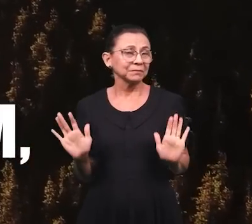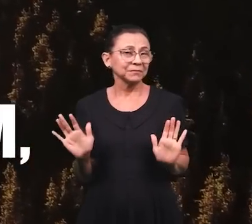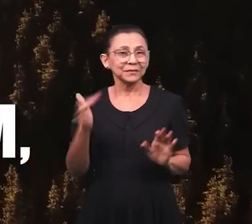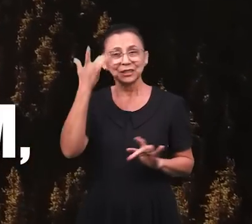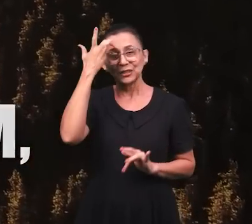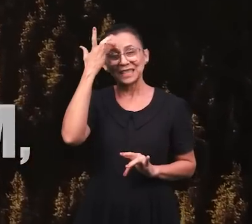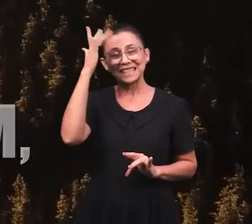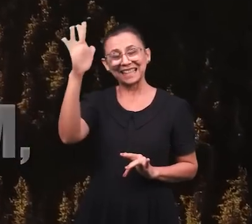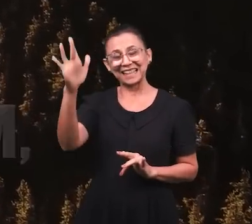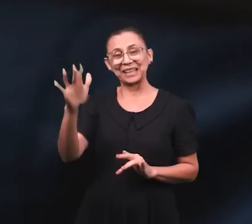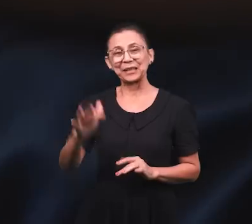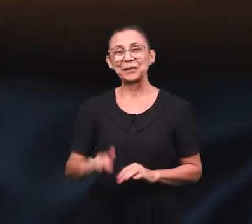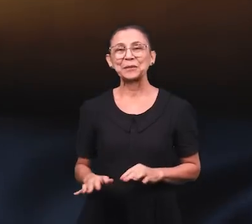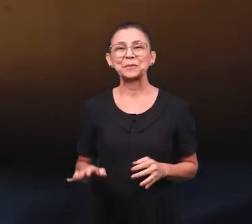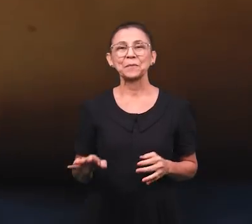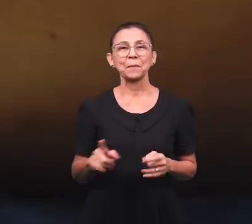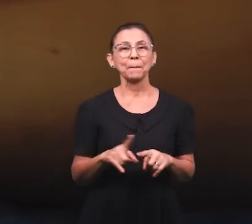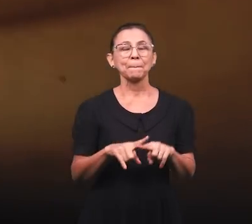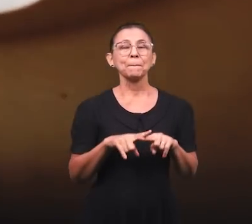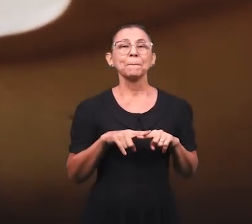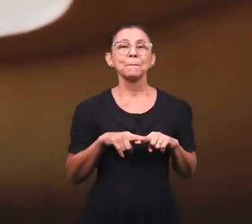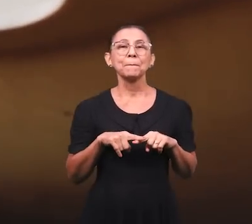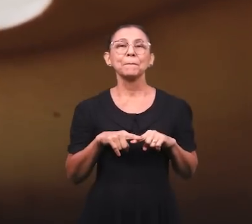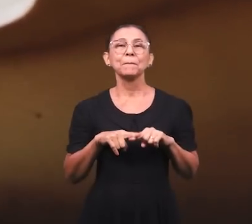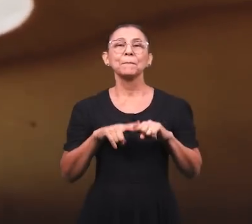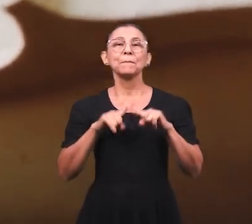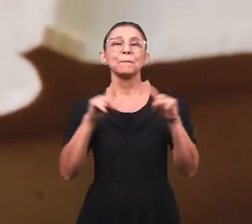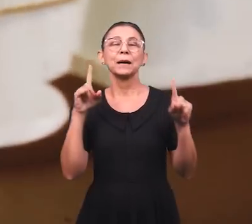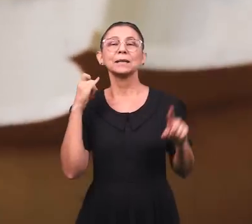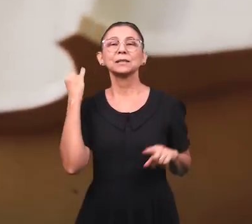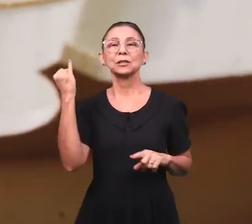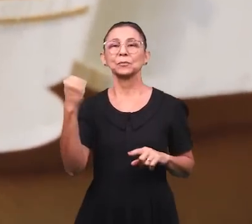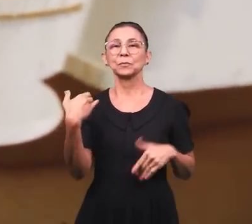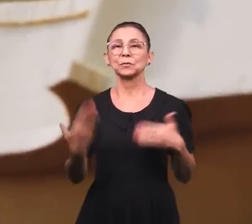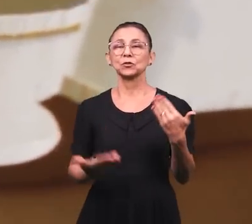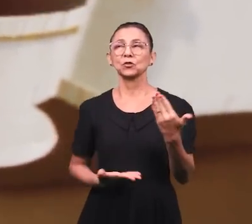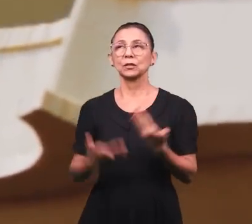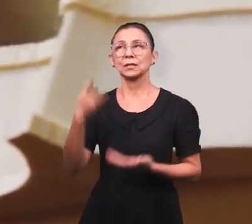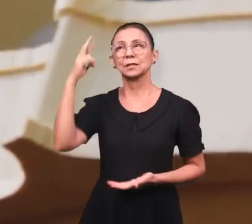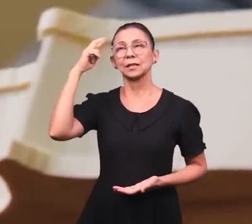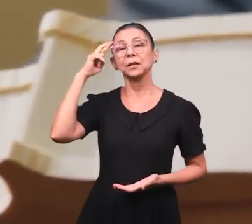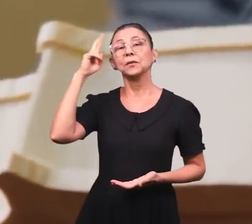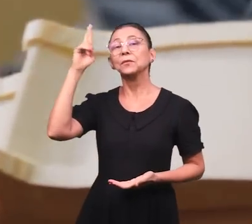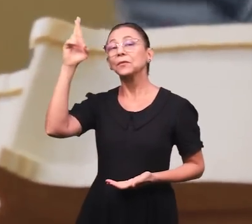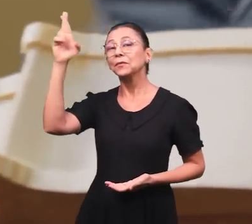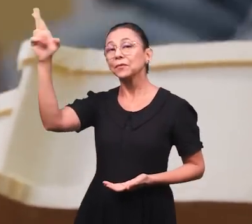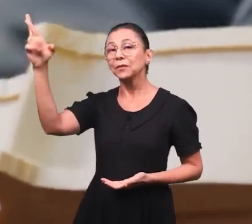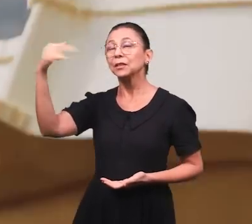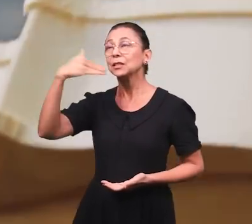sentido assim. Por isso peço, faz de